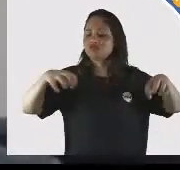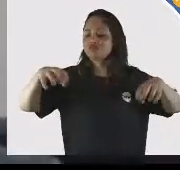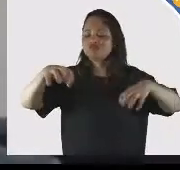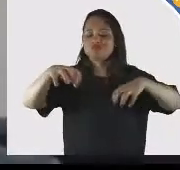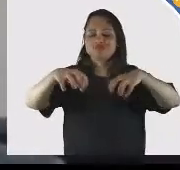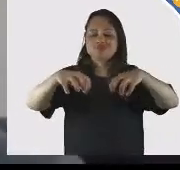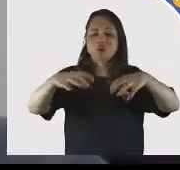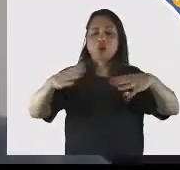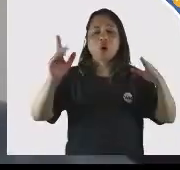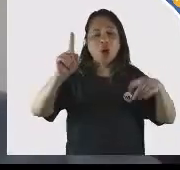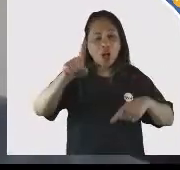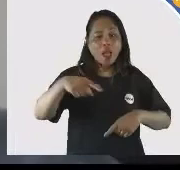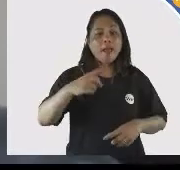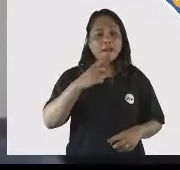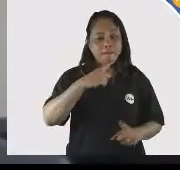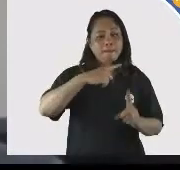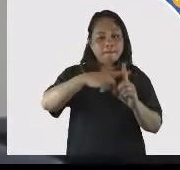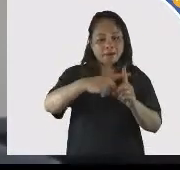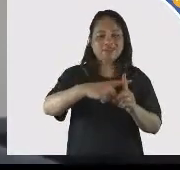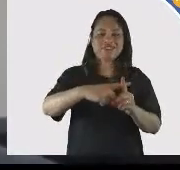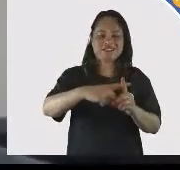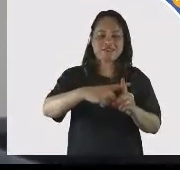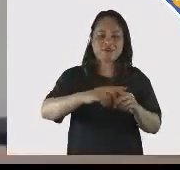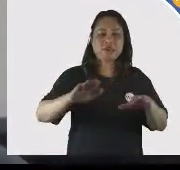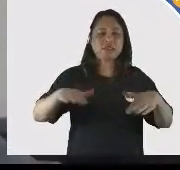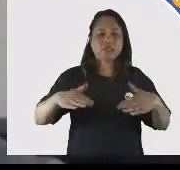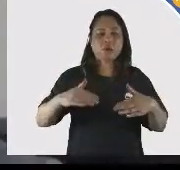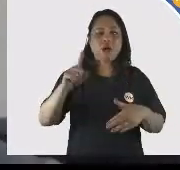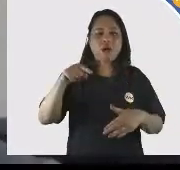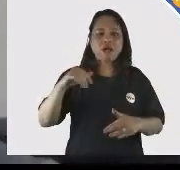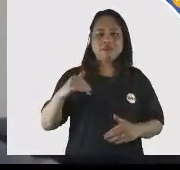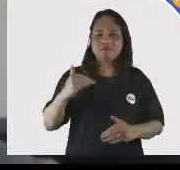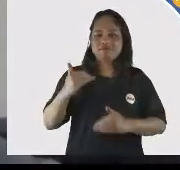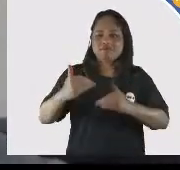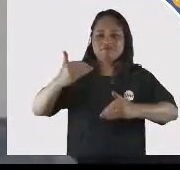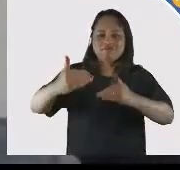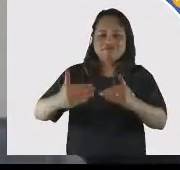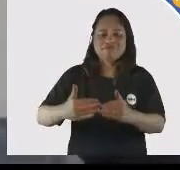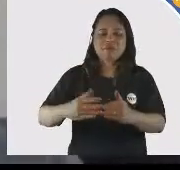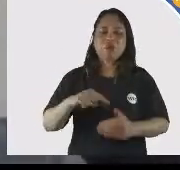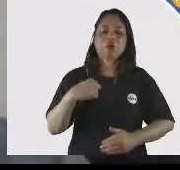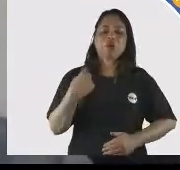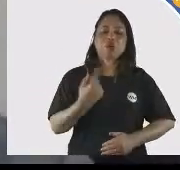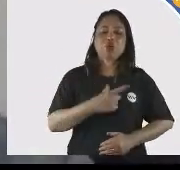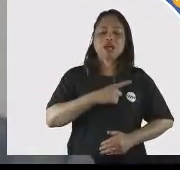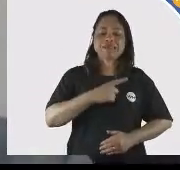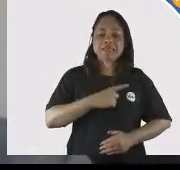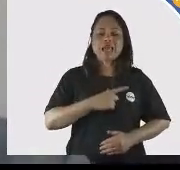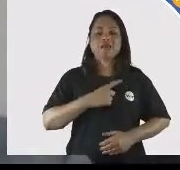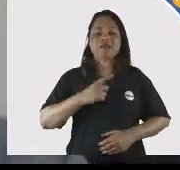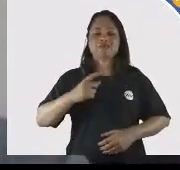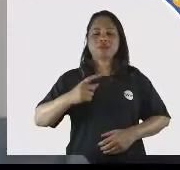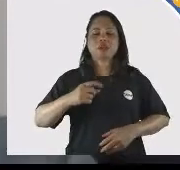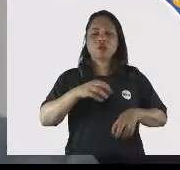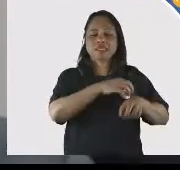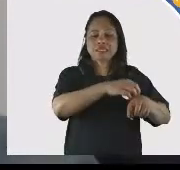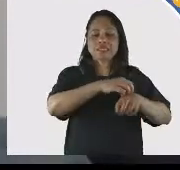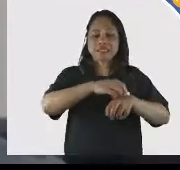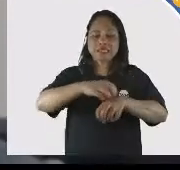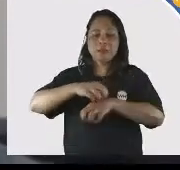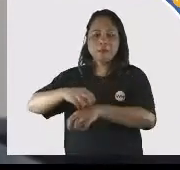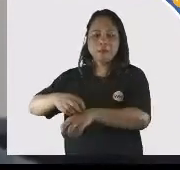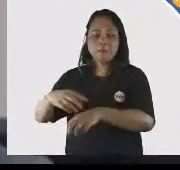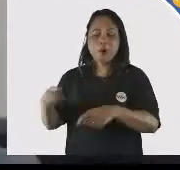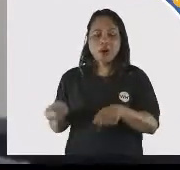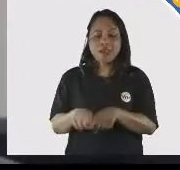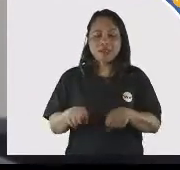muito positivos e isso tem puxado que a nossa que a nossa cadeia de transporte possa